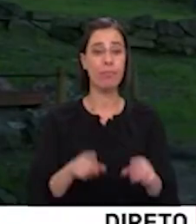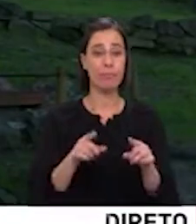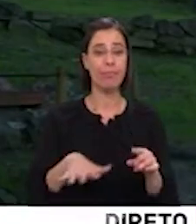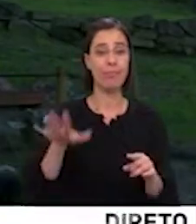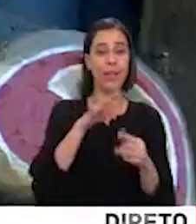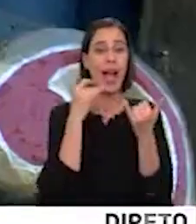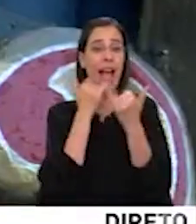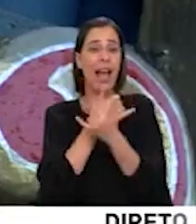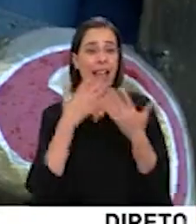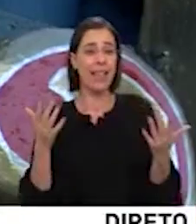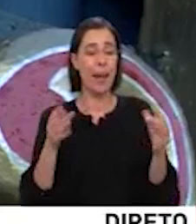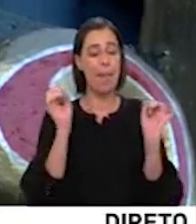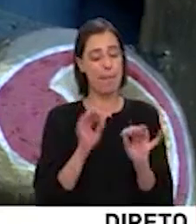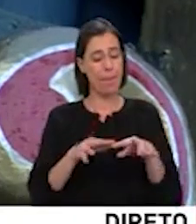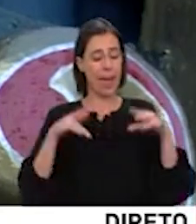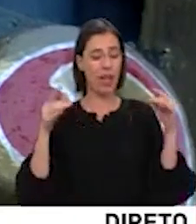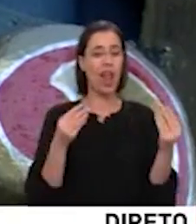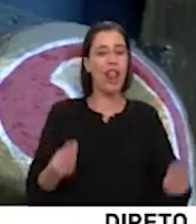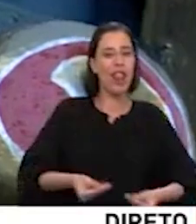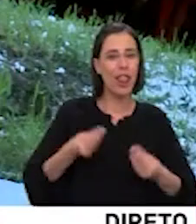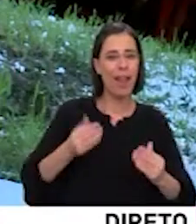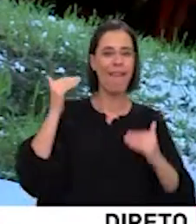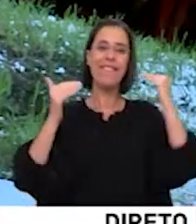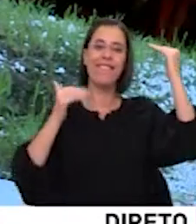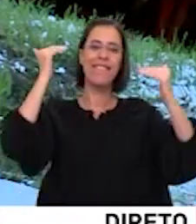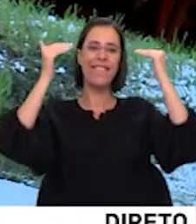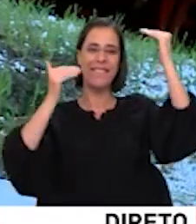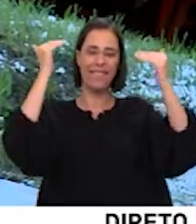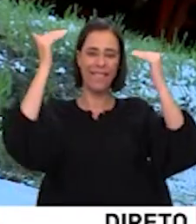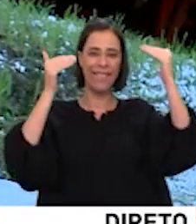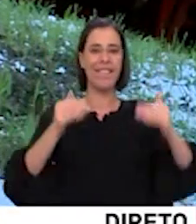de alegria e magia para miúdos e graúdos.